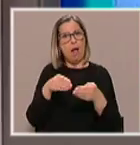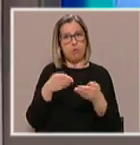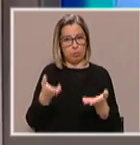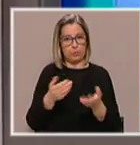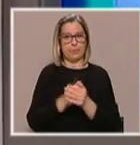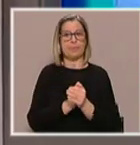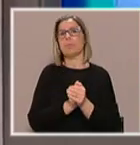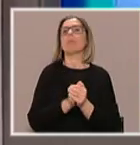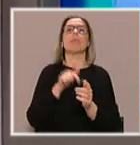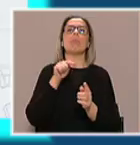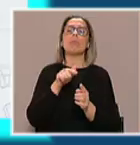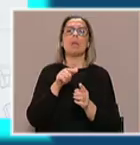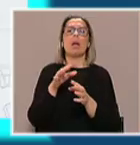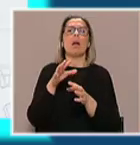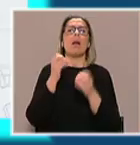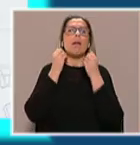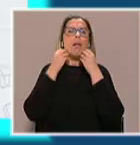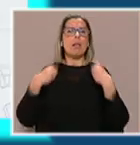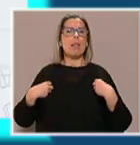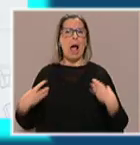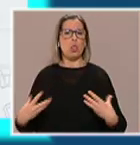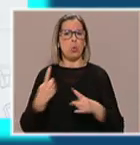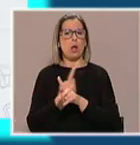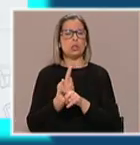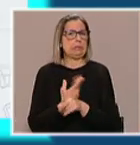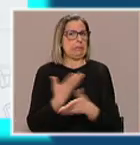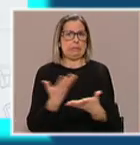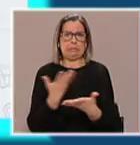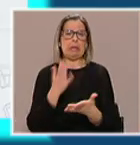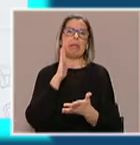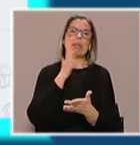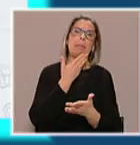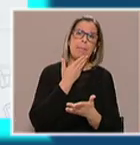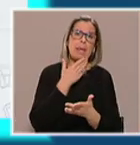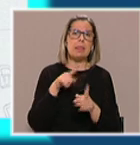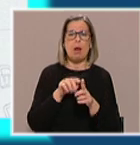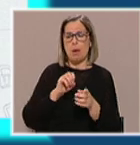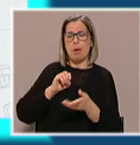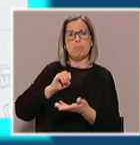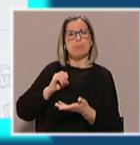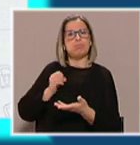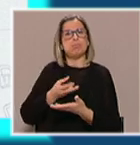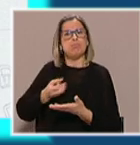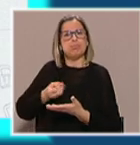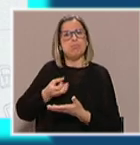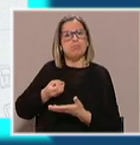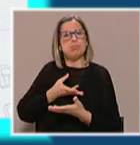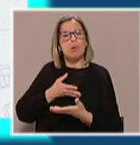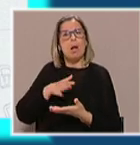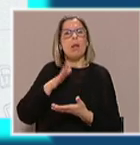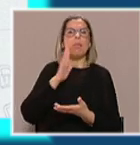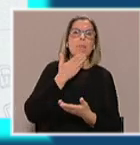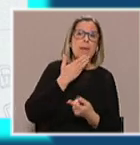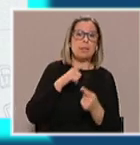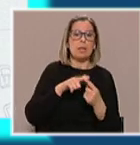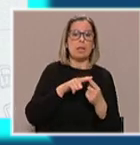glândulas. As glândulas podem classificar-se, dependendo do meio para onde lançam os seus produtos, em endócrinas